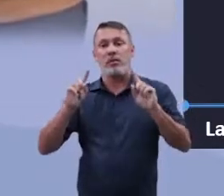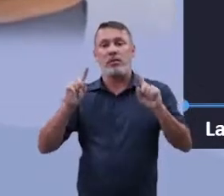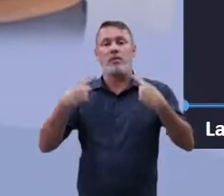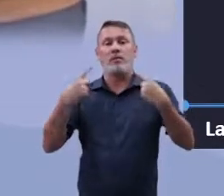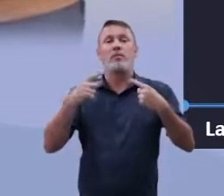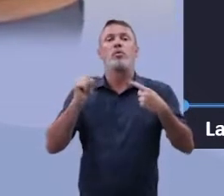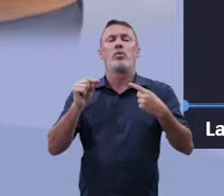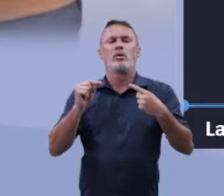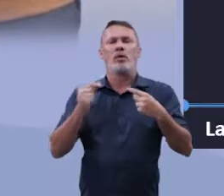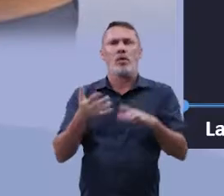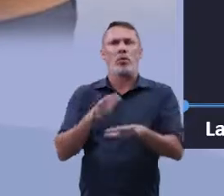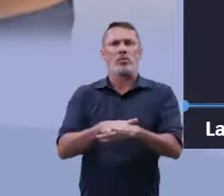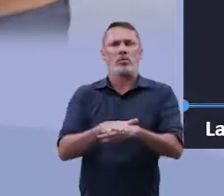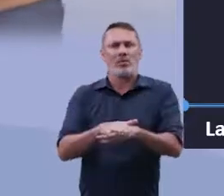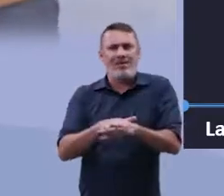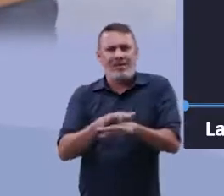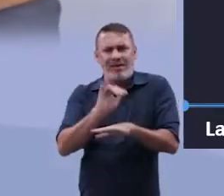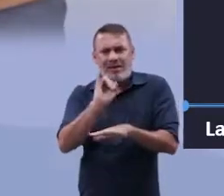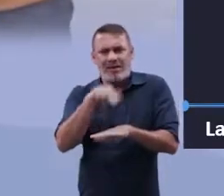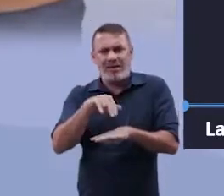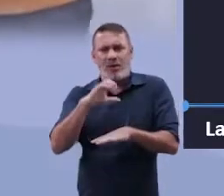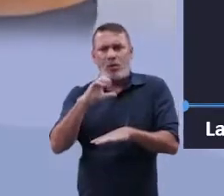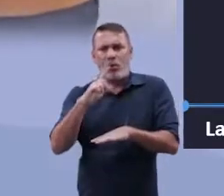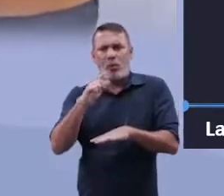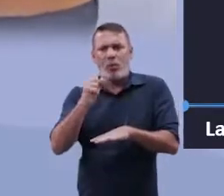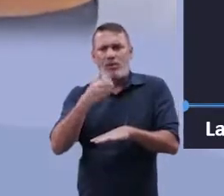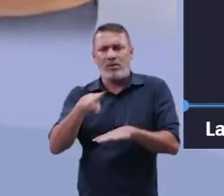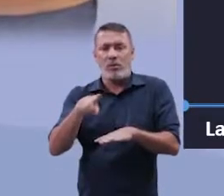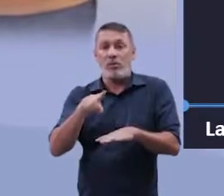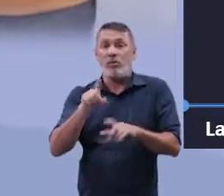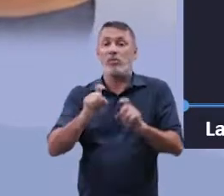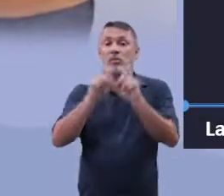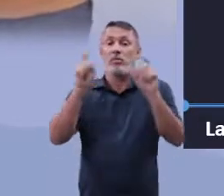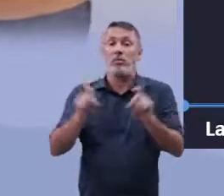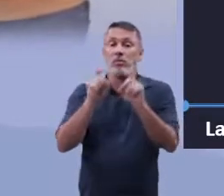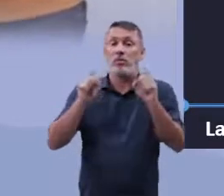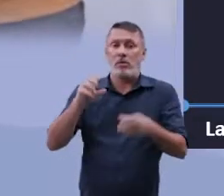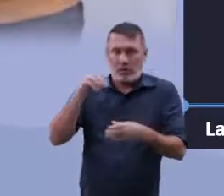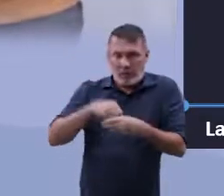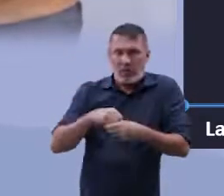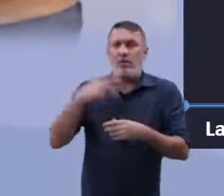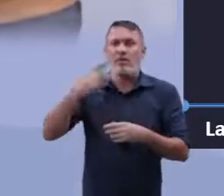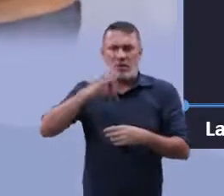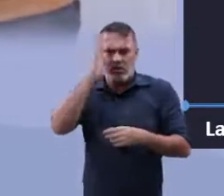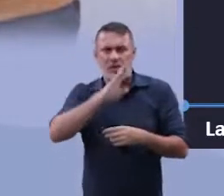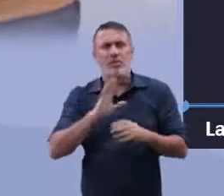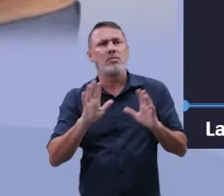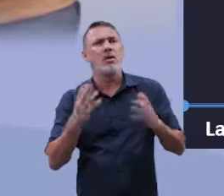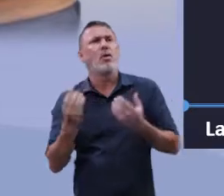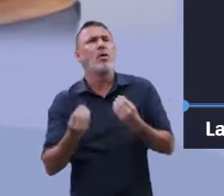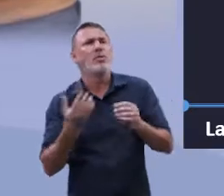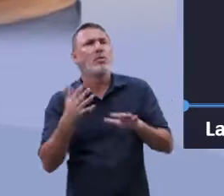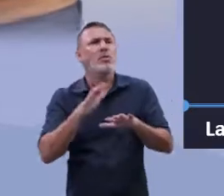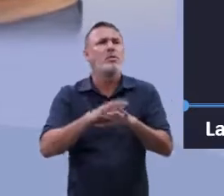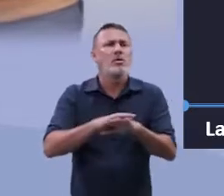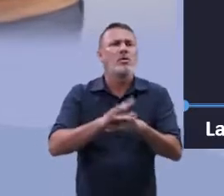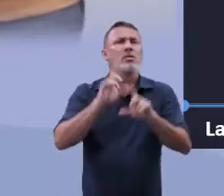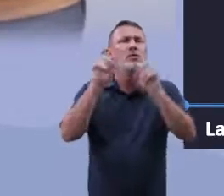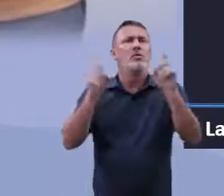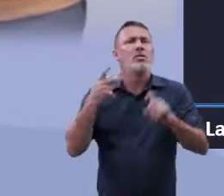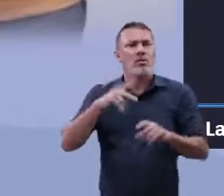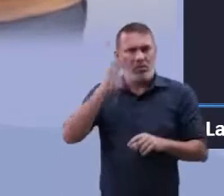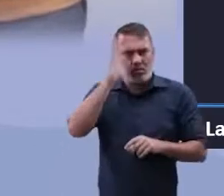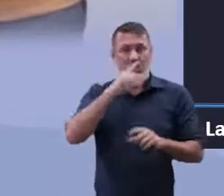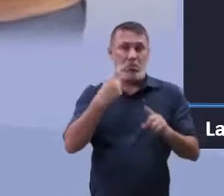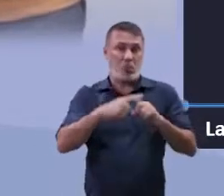da inclusão. Inclusão digital. Inclusão digital no Brasil. Como assim inclusão